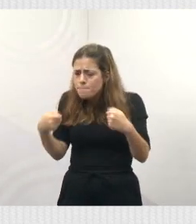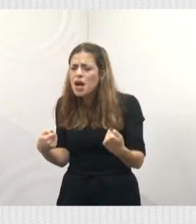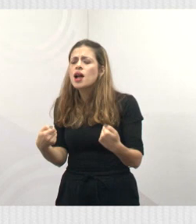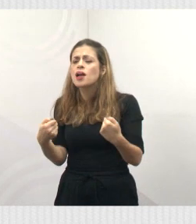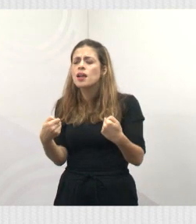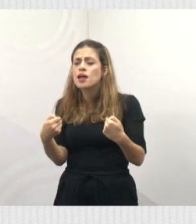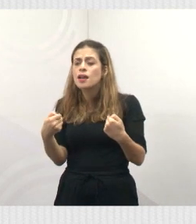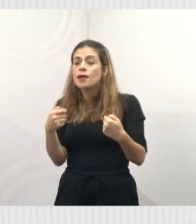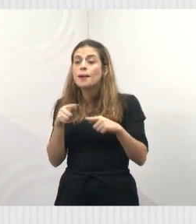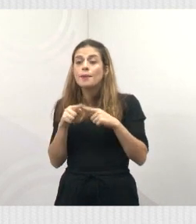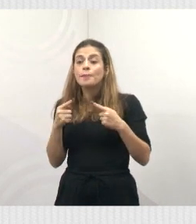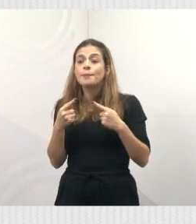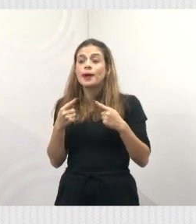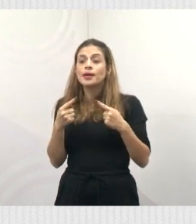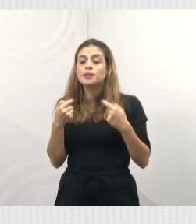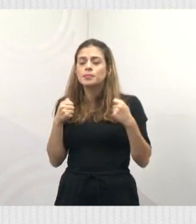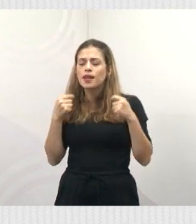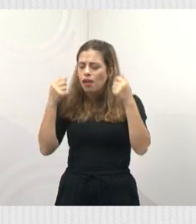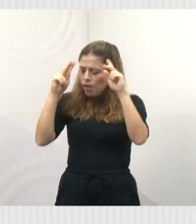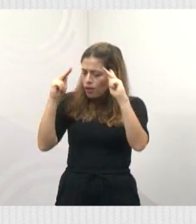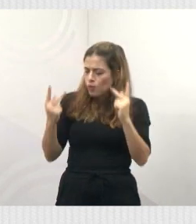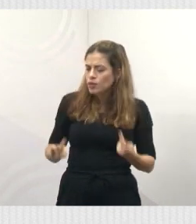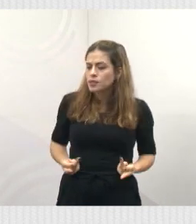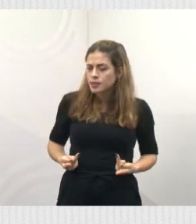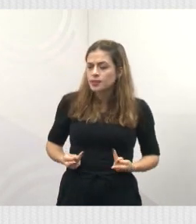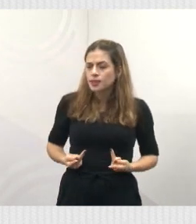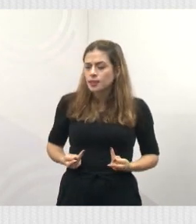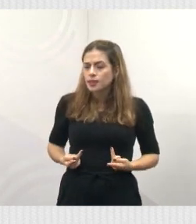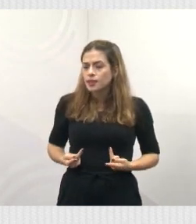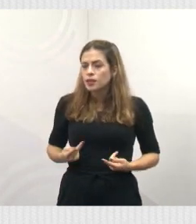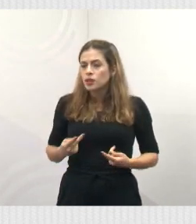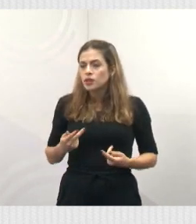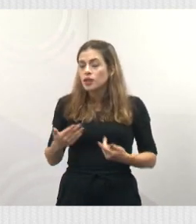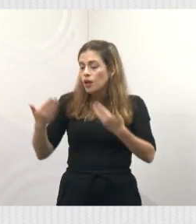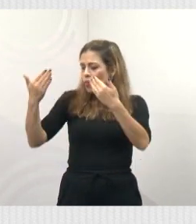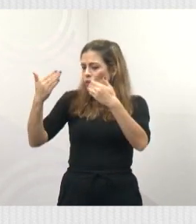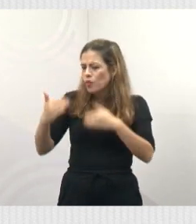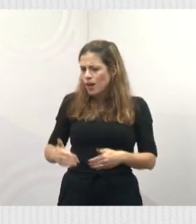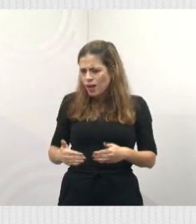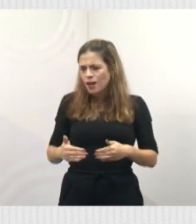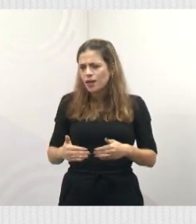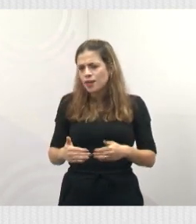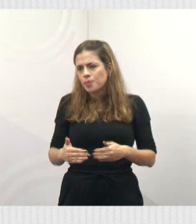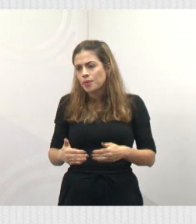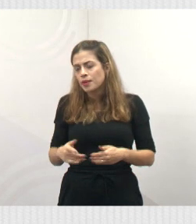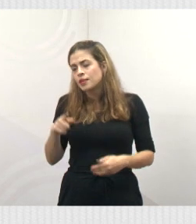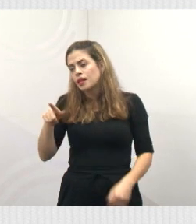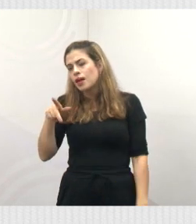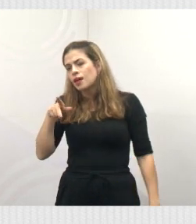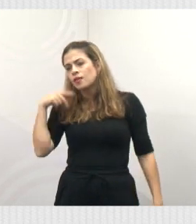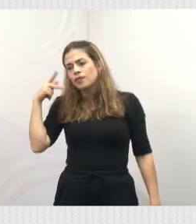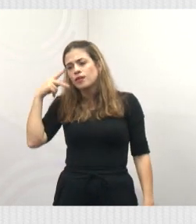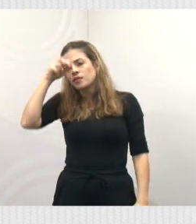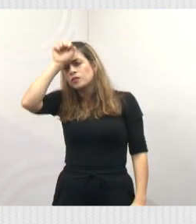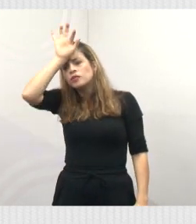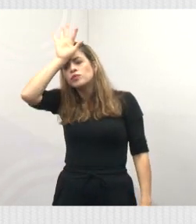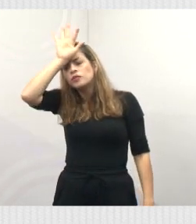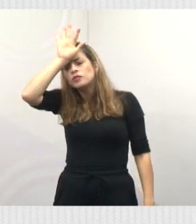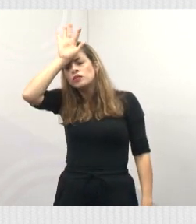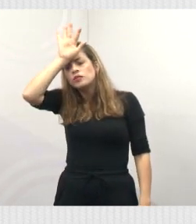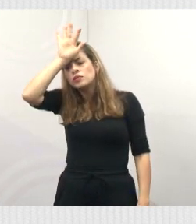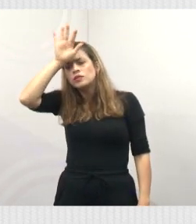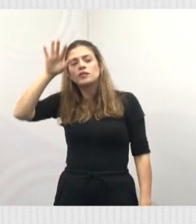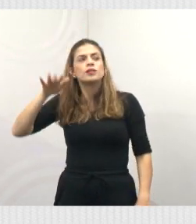podemos deixar de reconhecer que a qualidade do atendimento, e aí o vereador Rodrigo Salomão, que trabalha na Santa